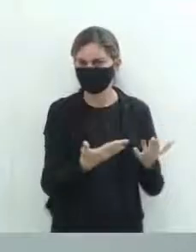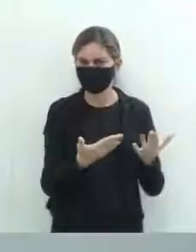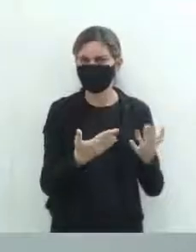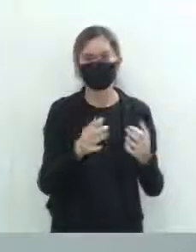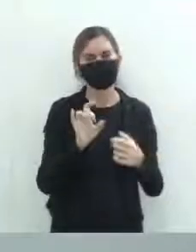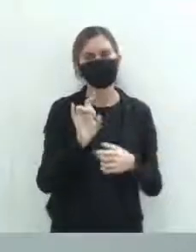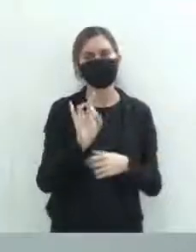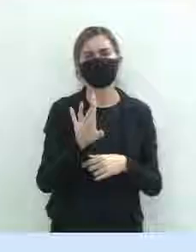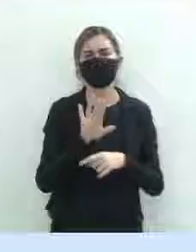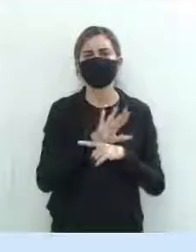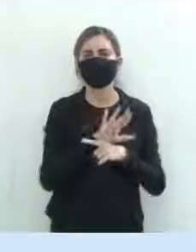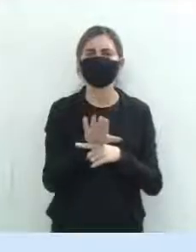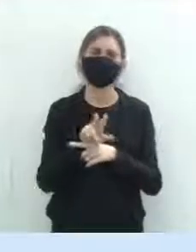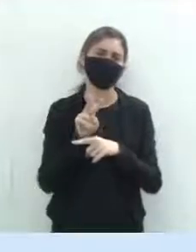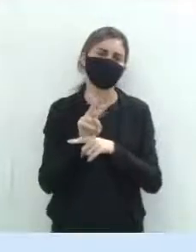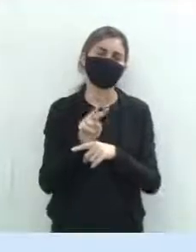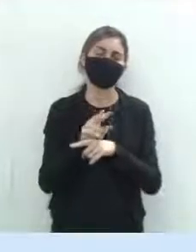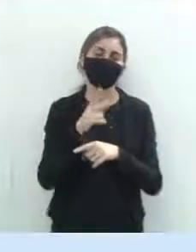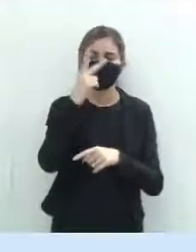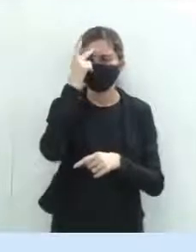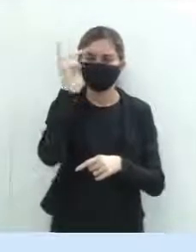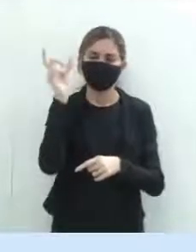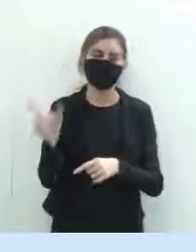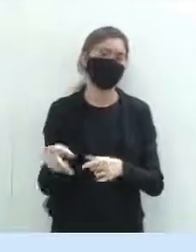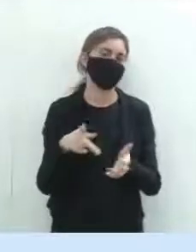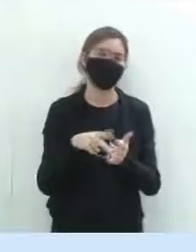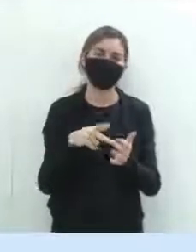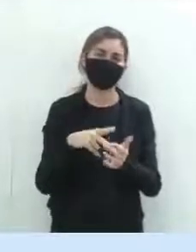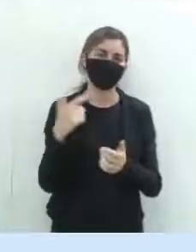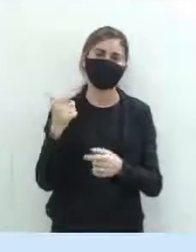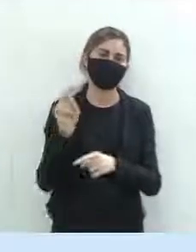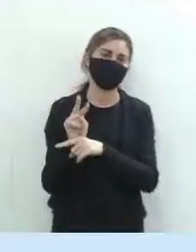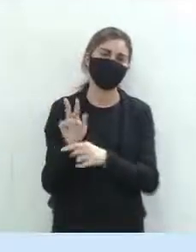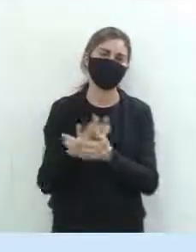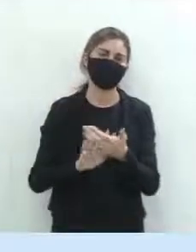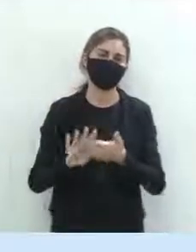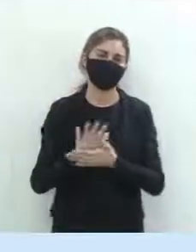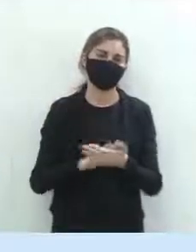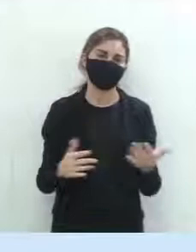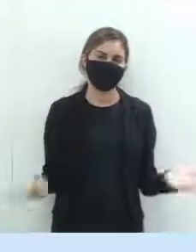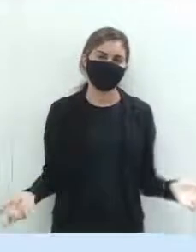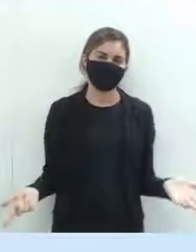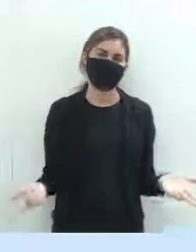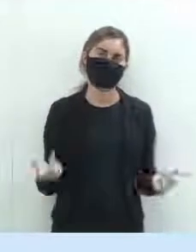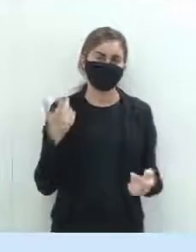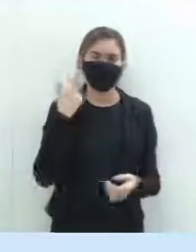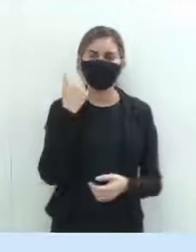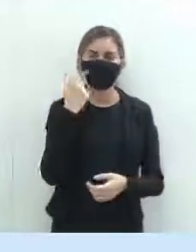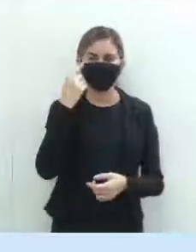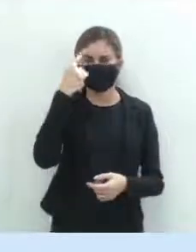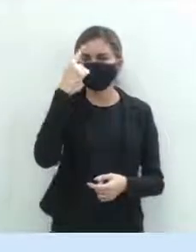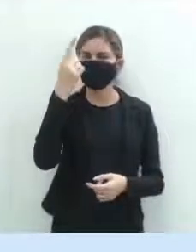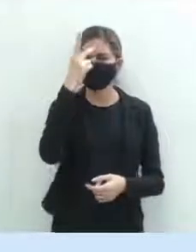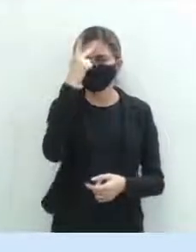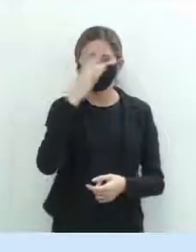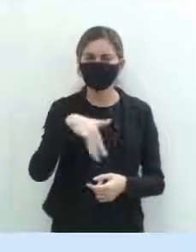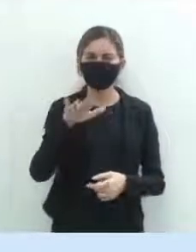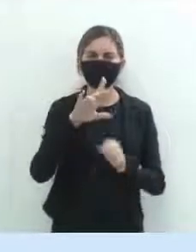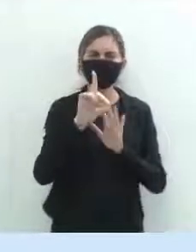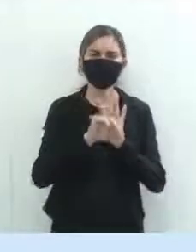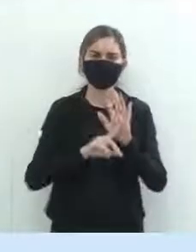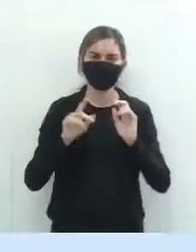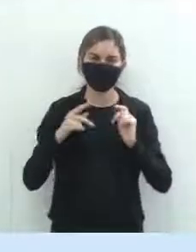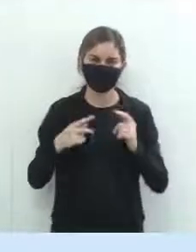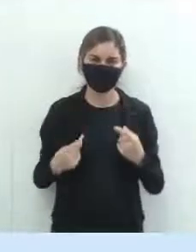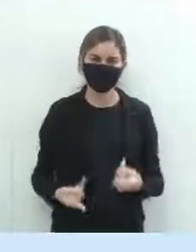só serve para proteger quem realmente não deveria ser protegido. É normalmente essa ideia que as pessoas têm sobre os